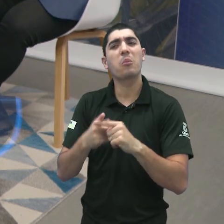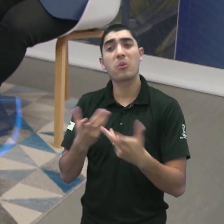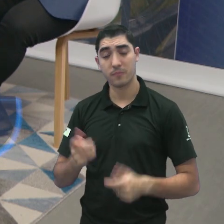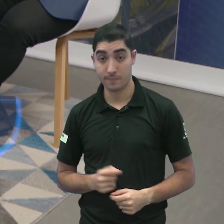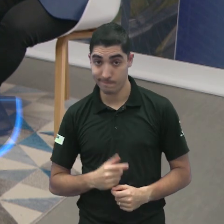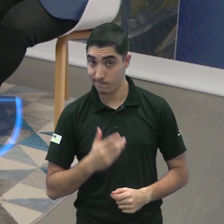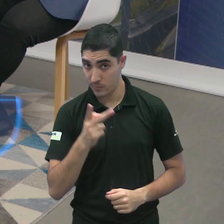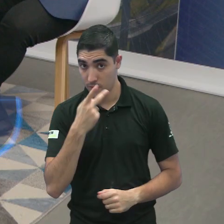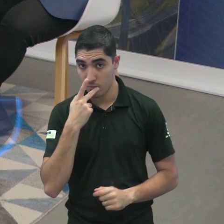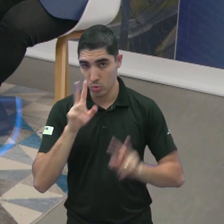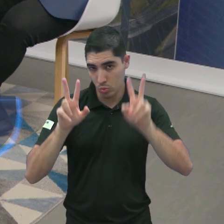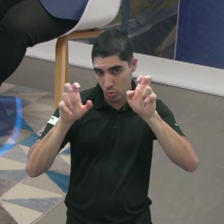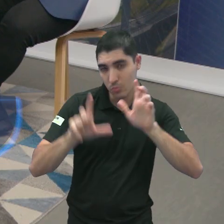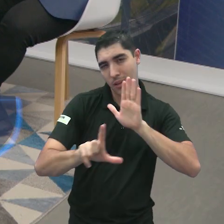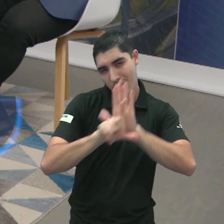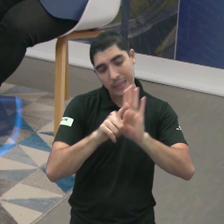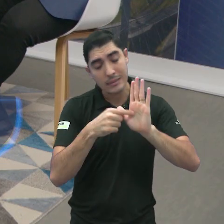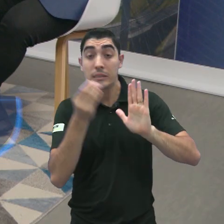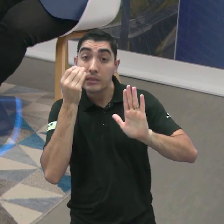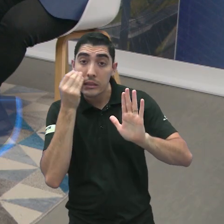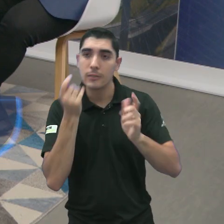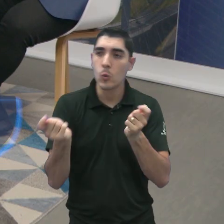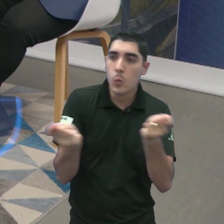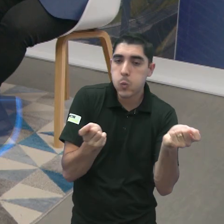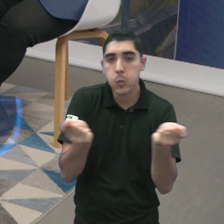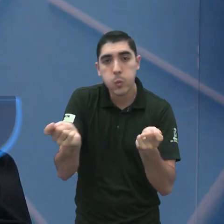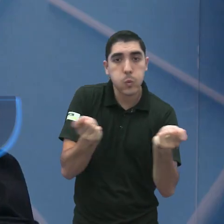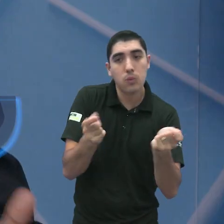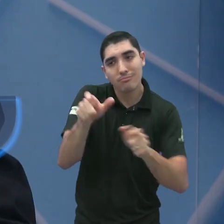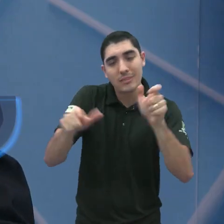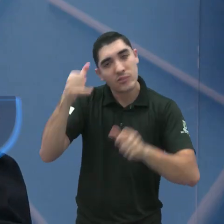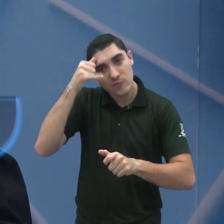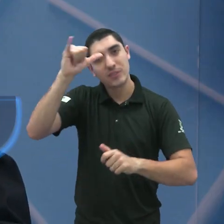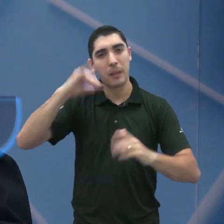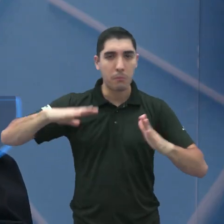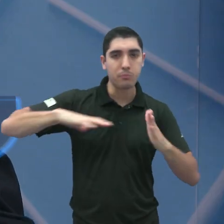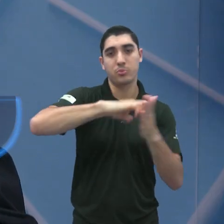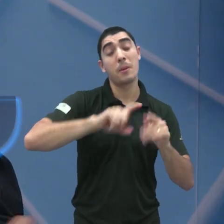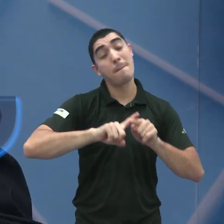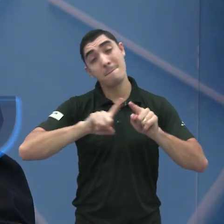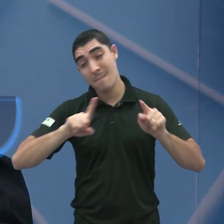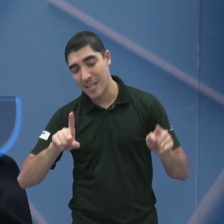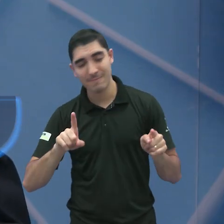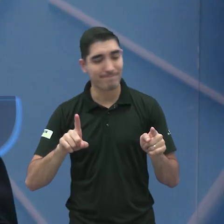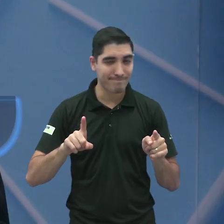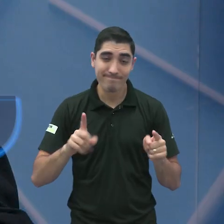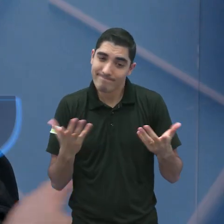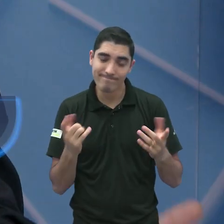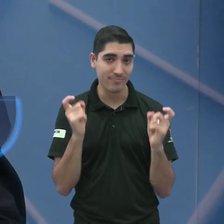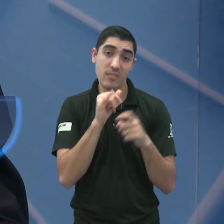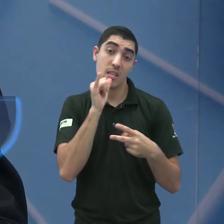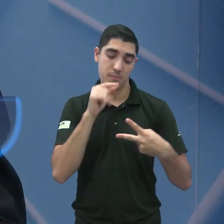leis, né? Elas tentam seguir o máximo possível para que isso não aconteça, né? Aí a gente cai em duas situações, no caso. A pessoa